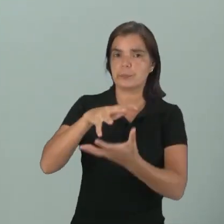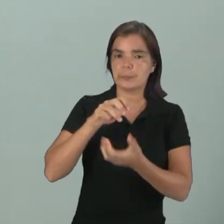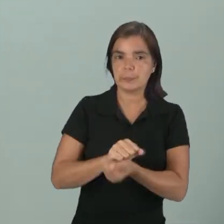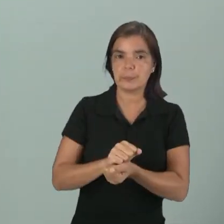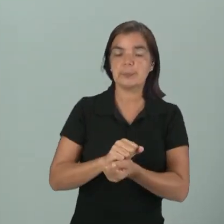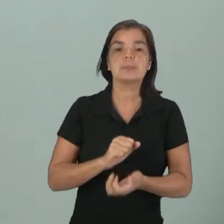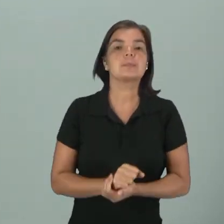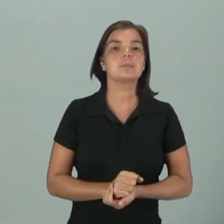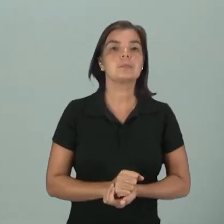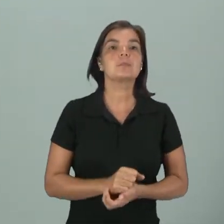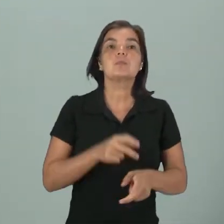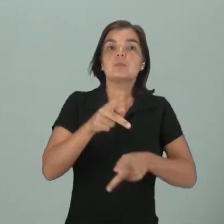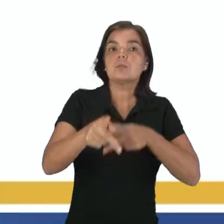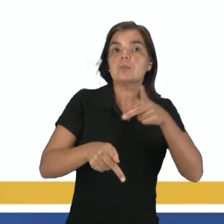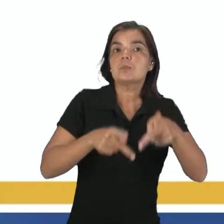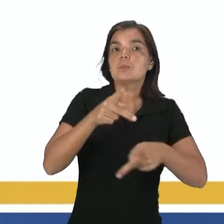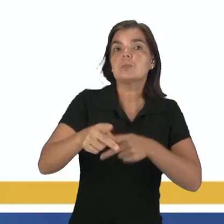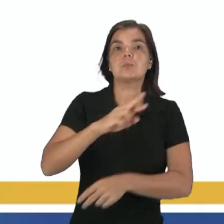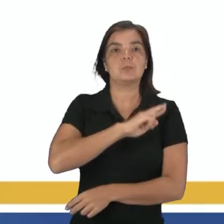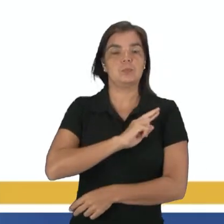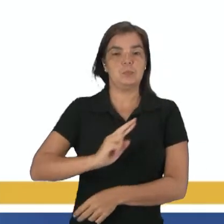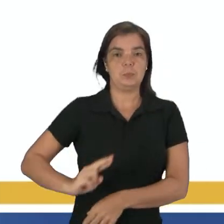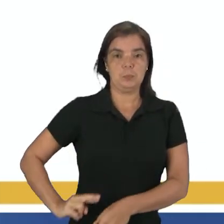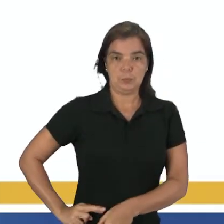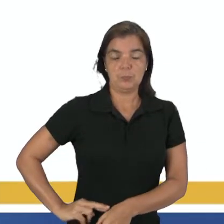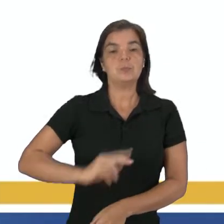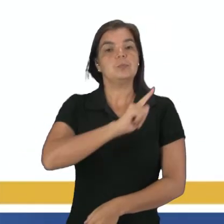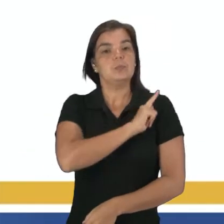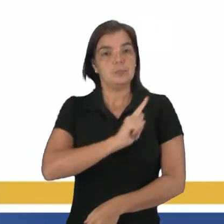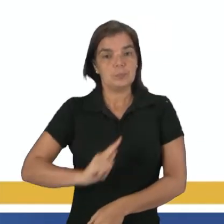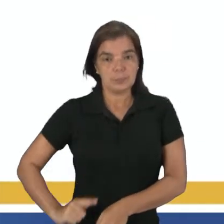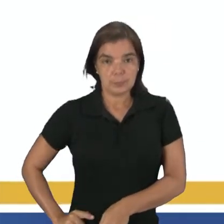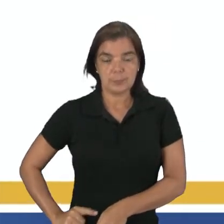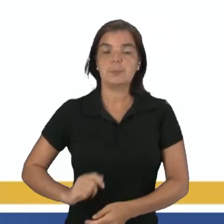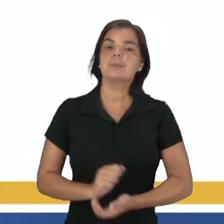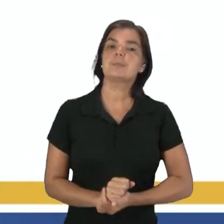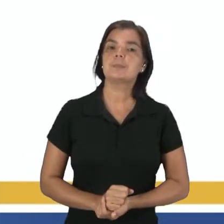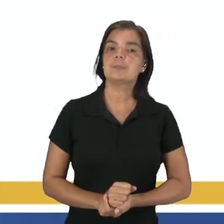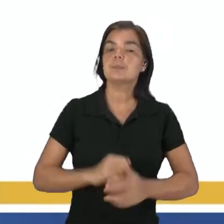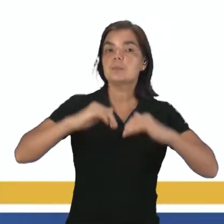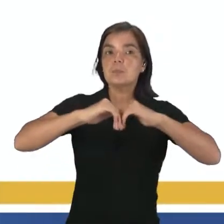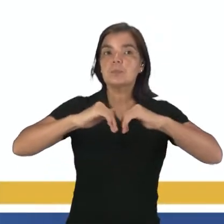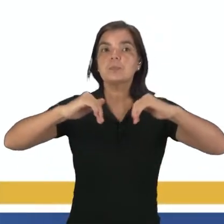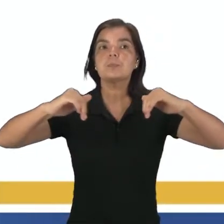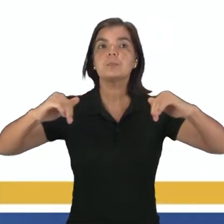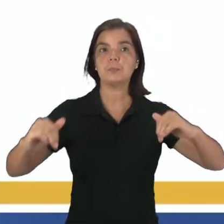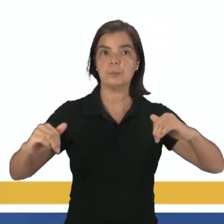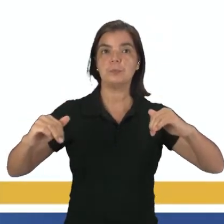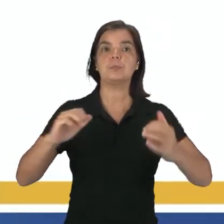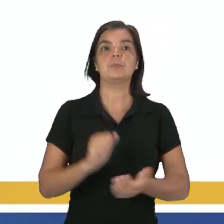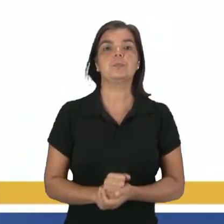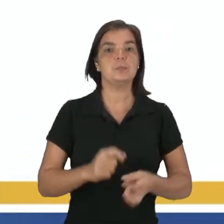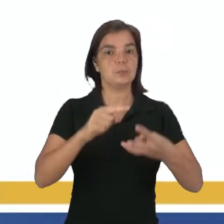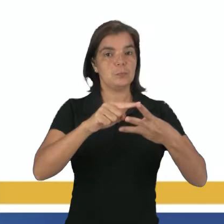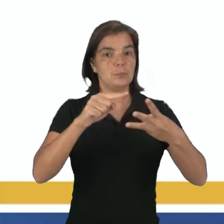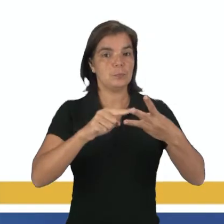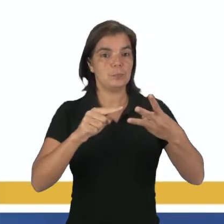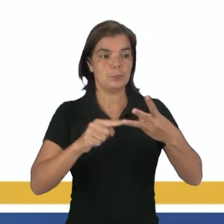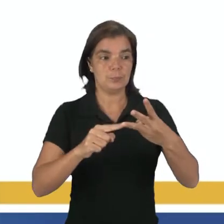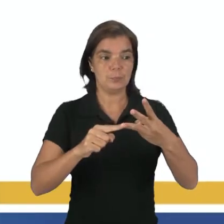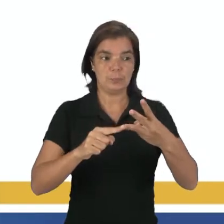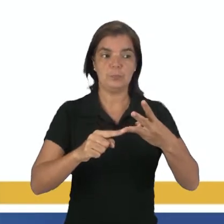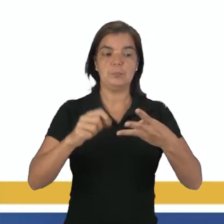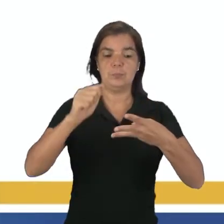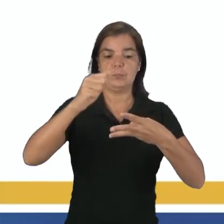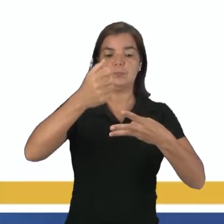mundo. Popularização da República como forma de governo. Separação entre os três poderes,